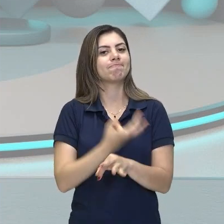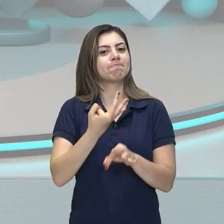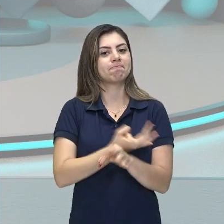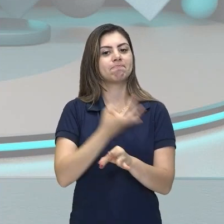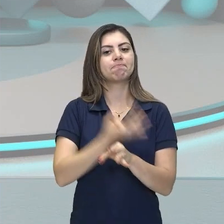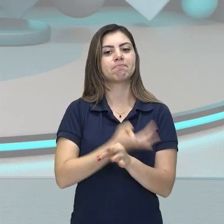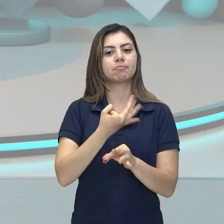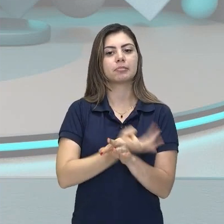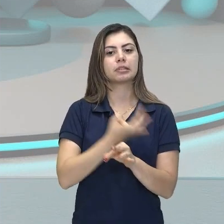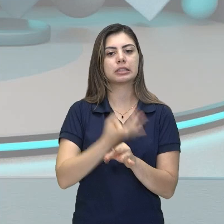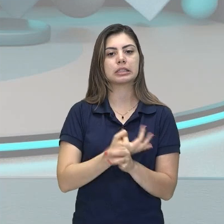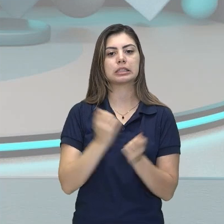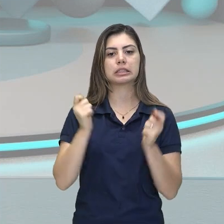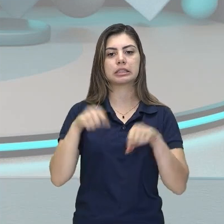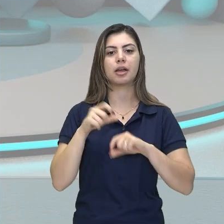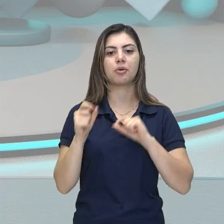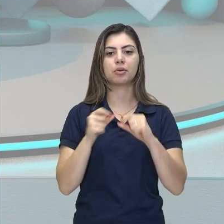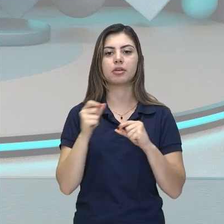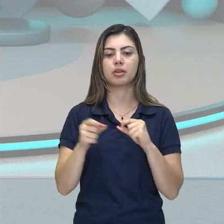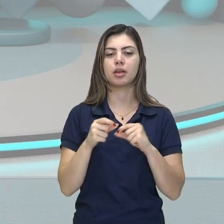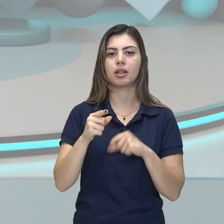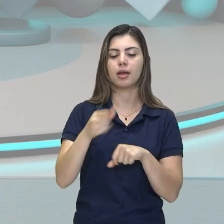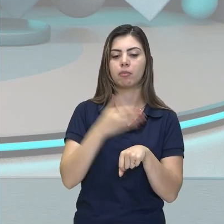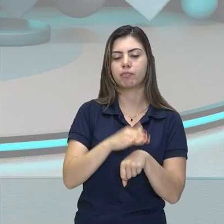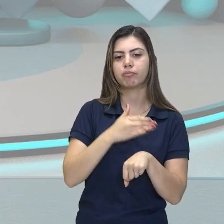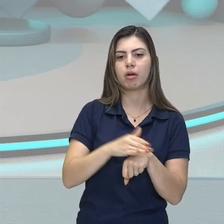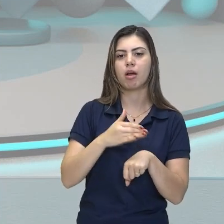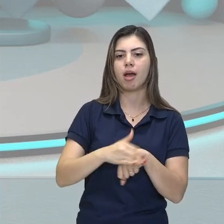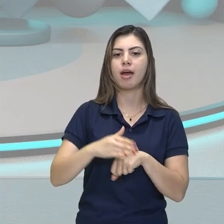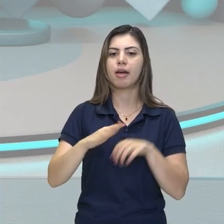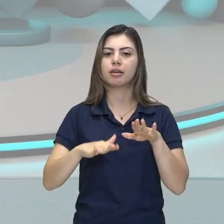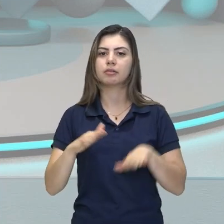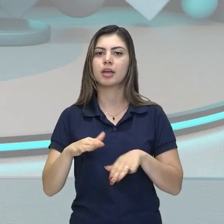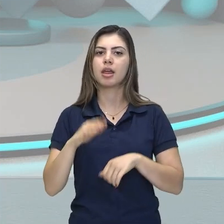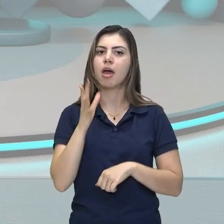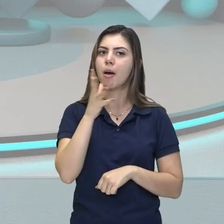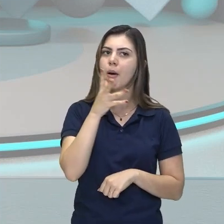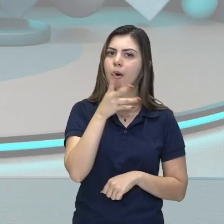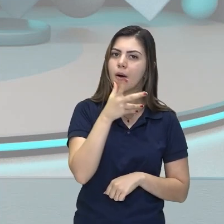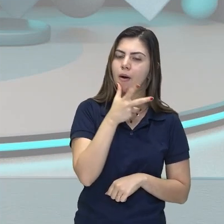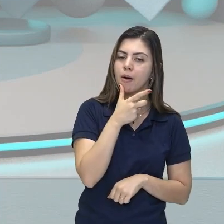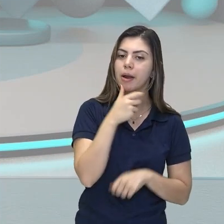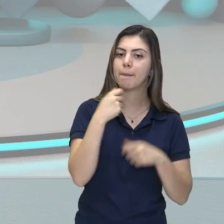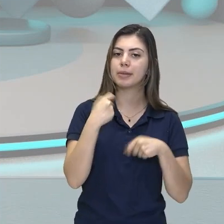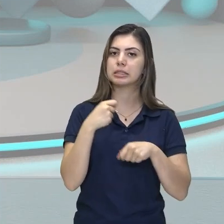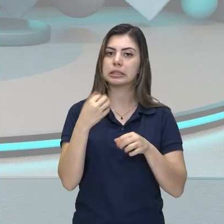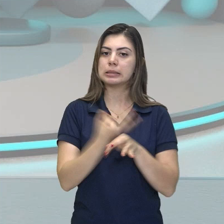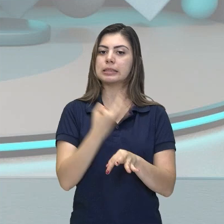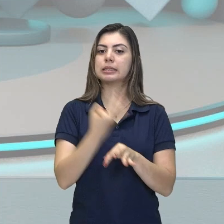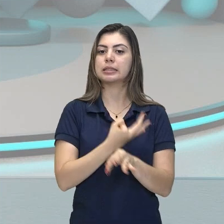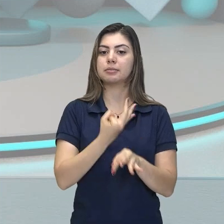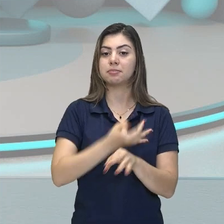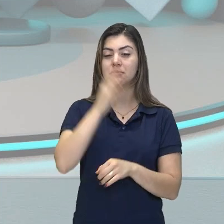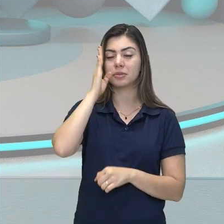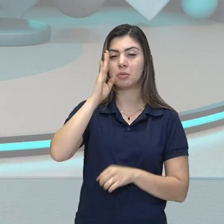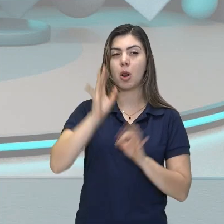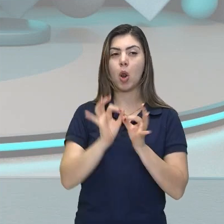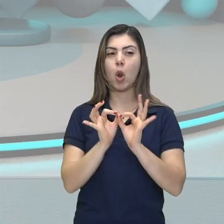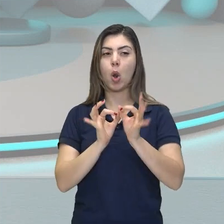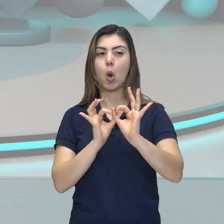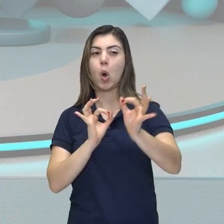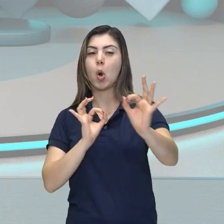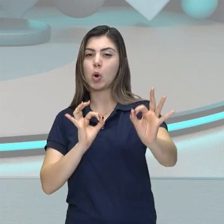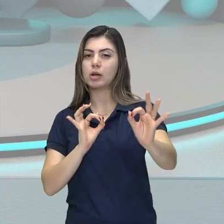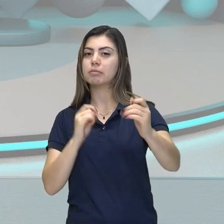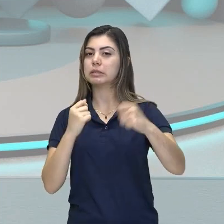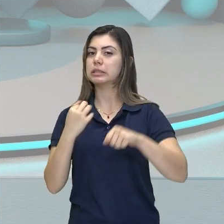Necessária para sustentar a prática por períodos prolongados, sobretudo em longas distâncias.